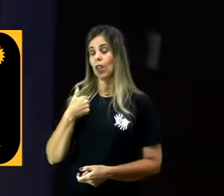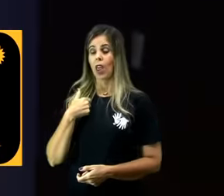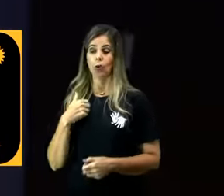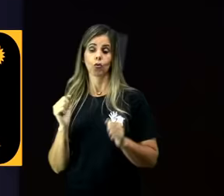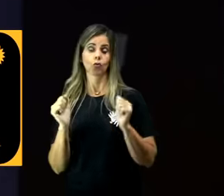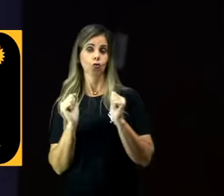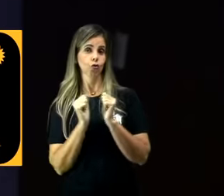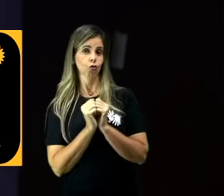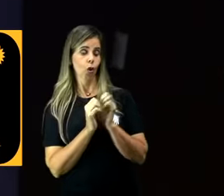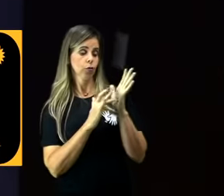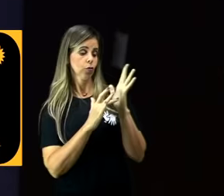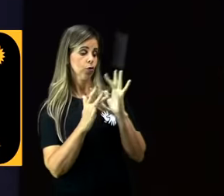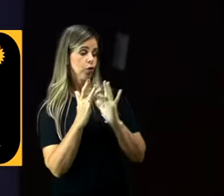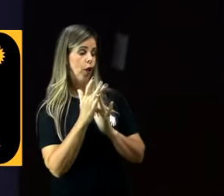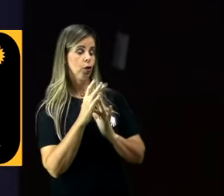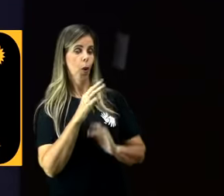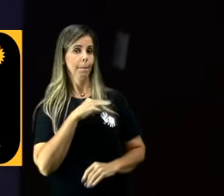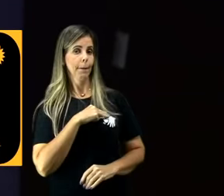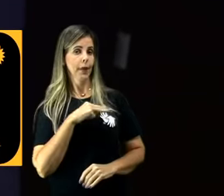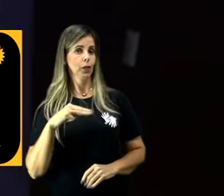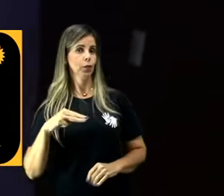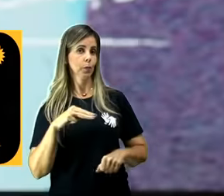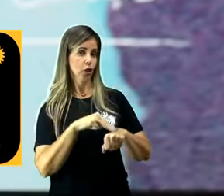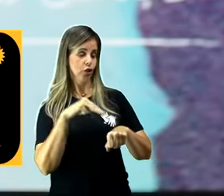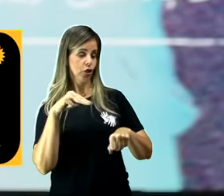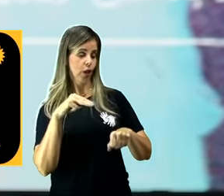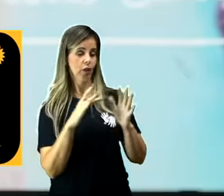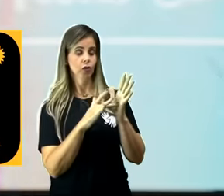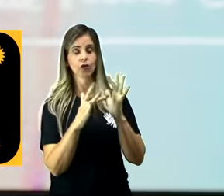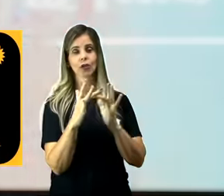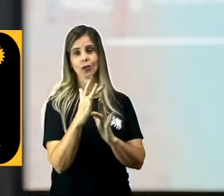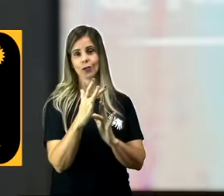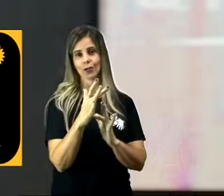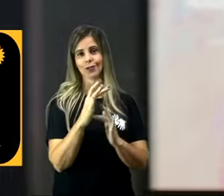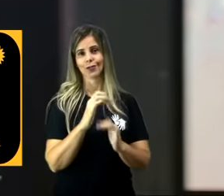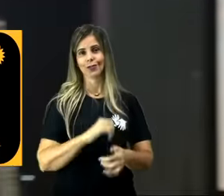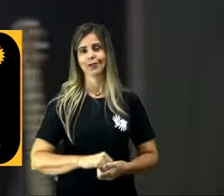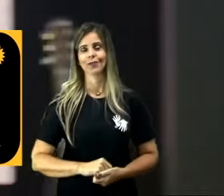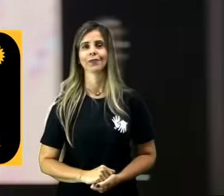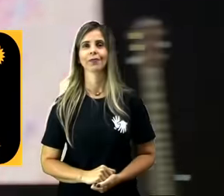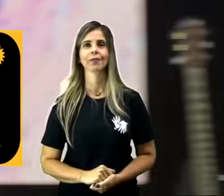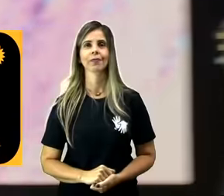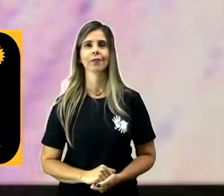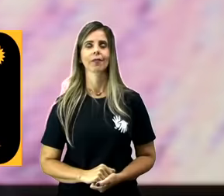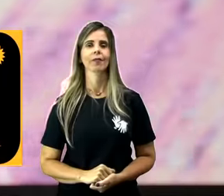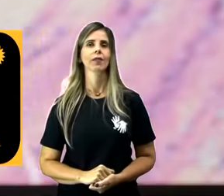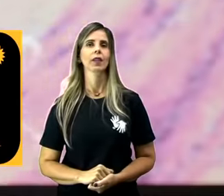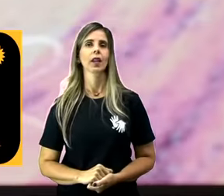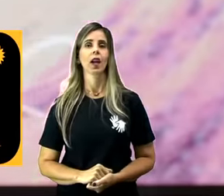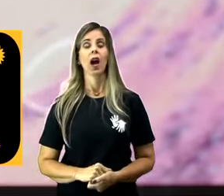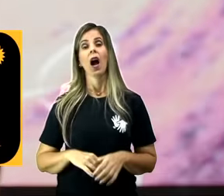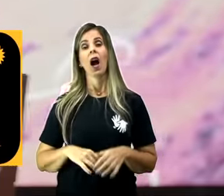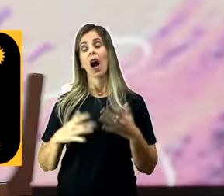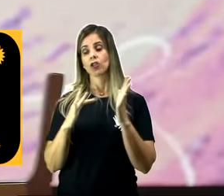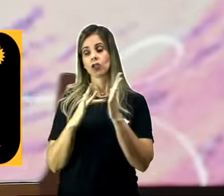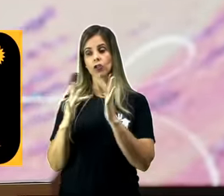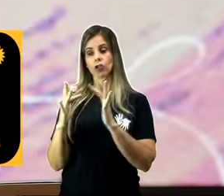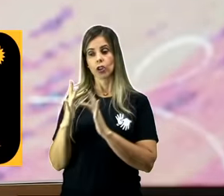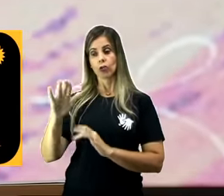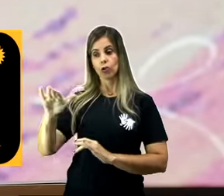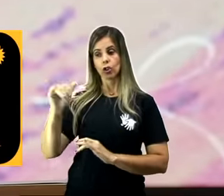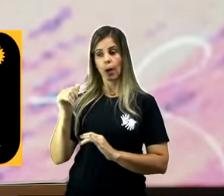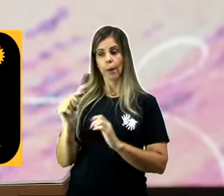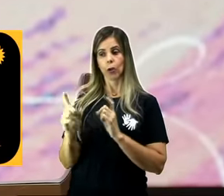Nazaré, do Ministry Church Jesus. Então, pastor, eu tenho certeza que Jesus levou eles para o barco e falou assim: vou botar esses caras no lugar